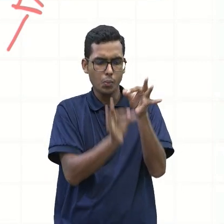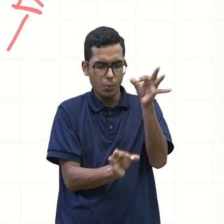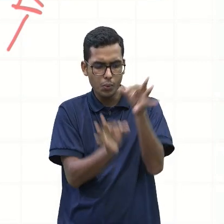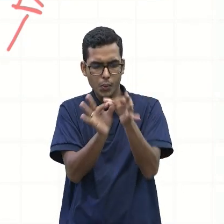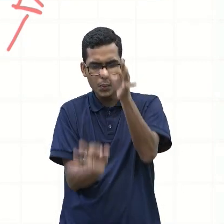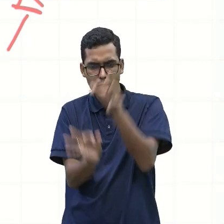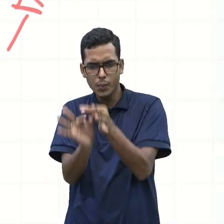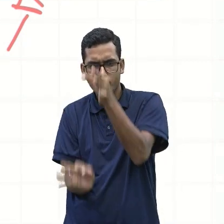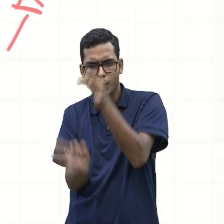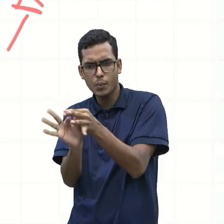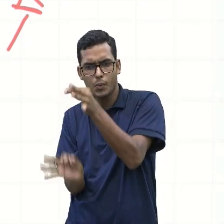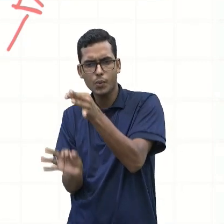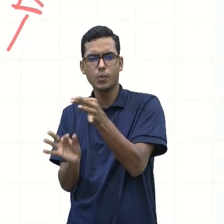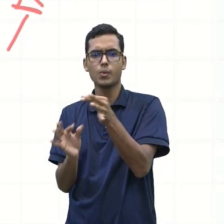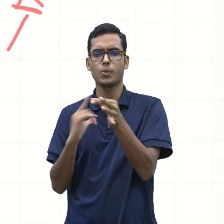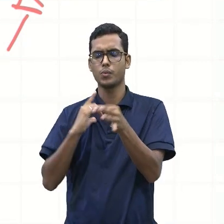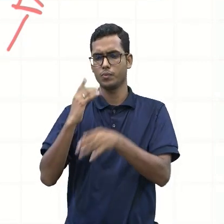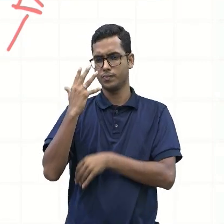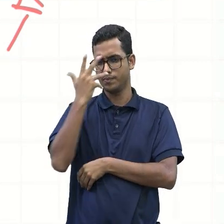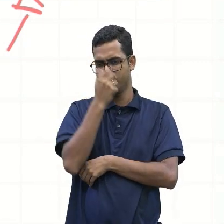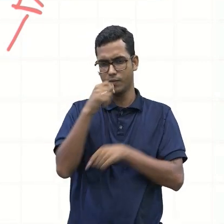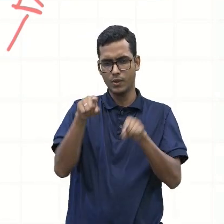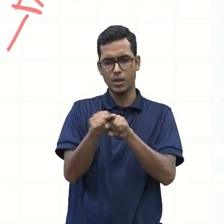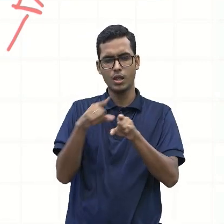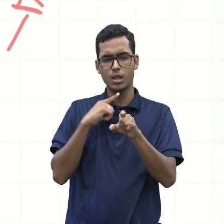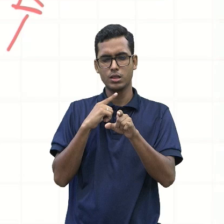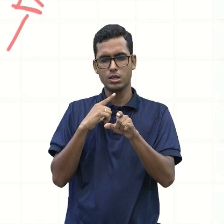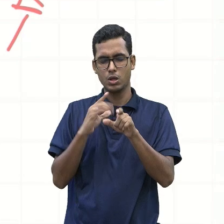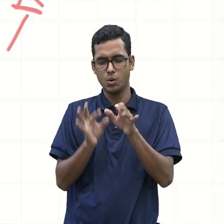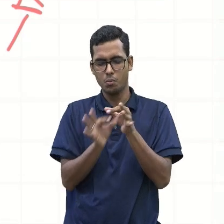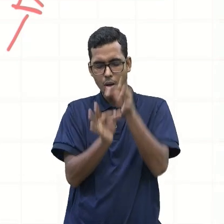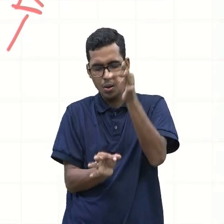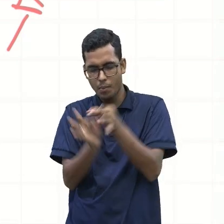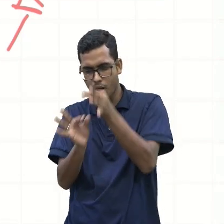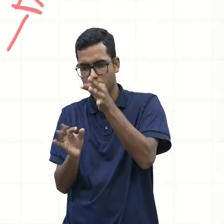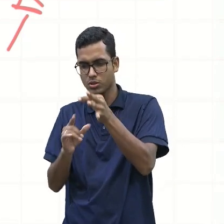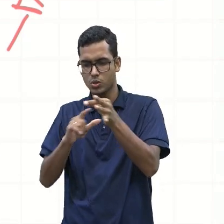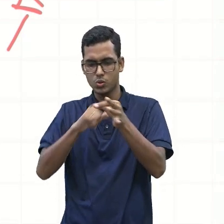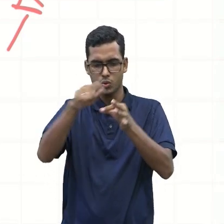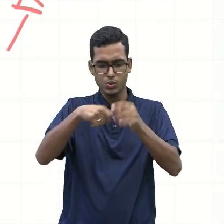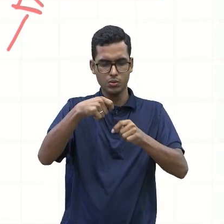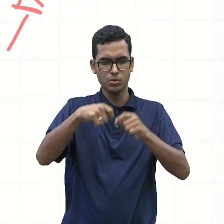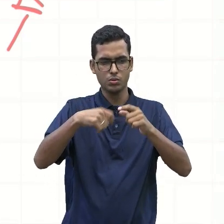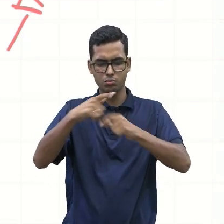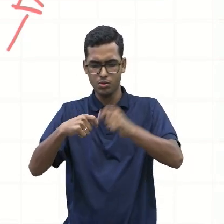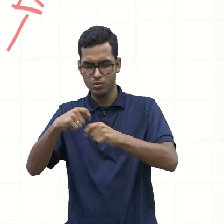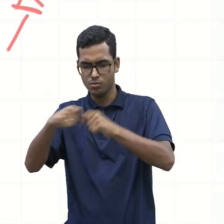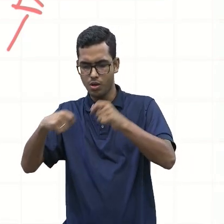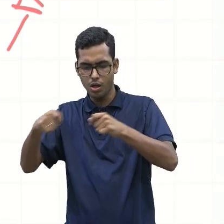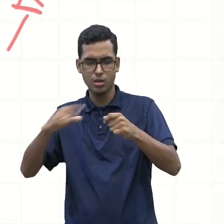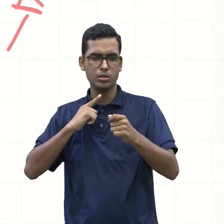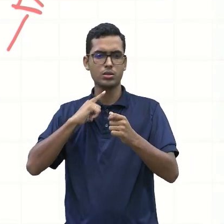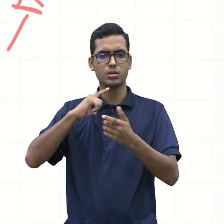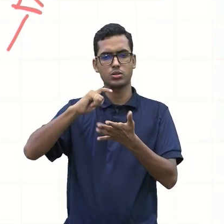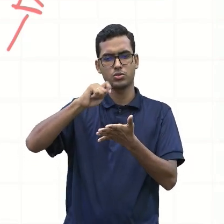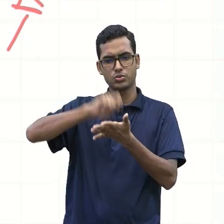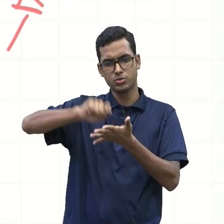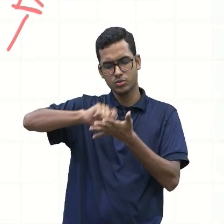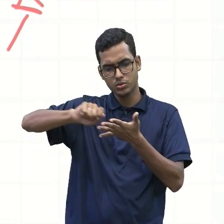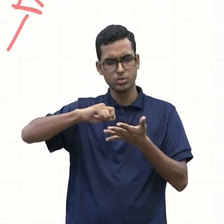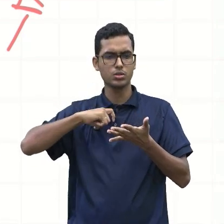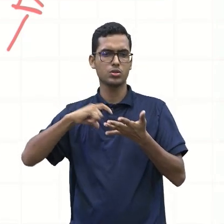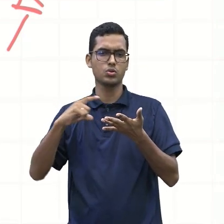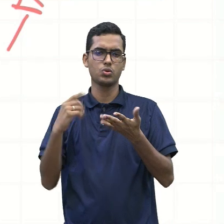eram unidas, né, por nós e determinavam ali registros da escrita, registros contábeis e